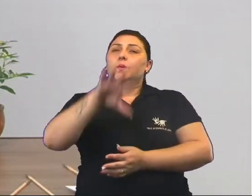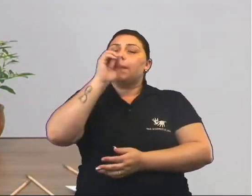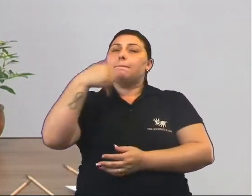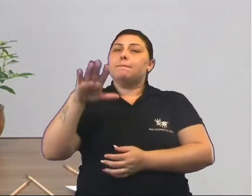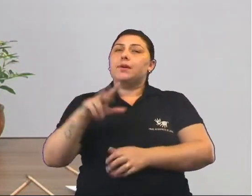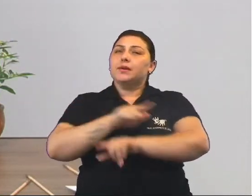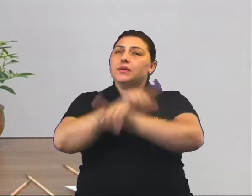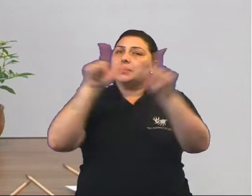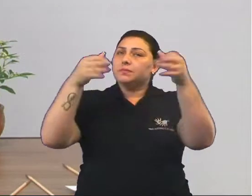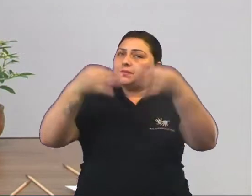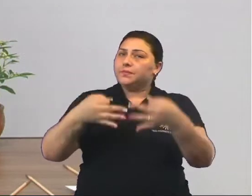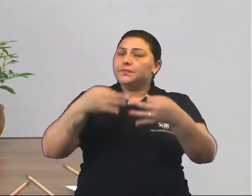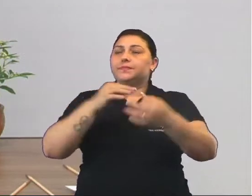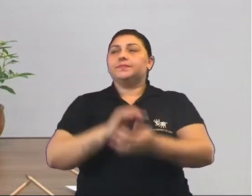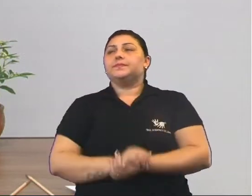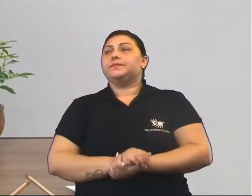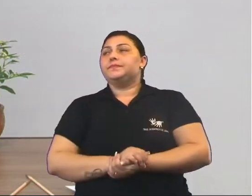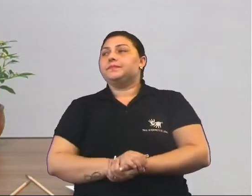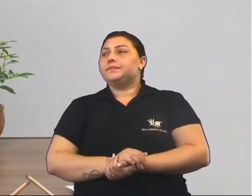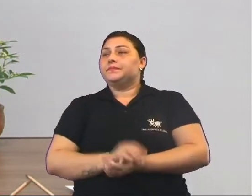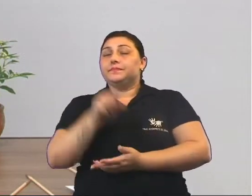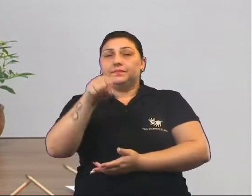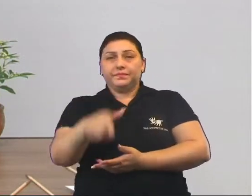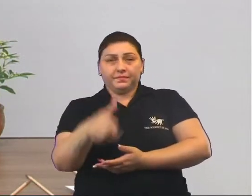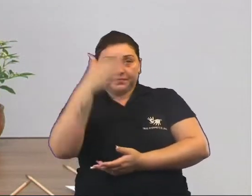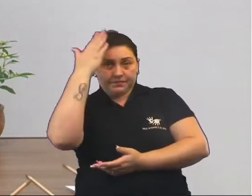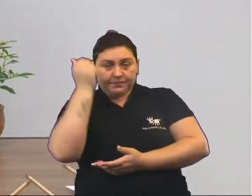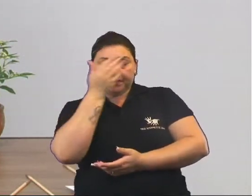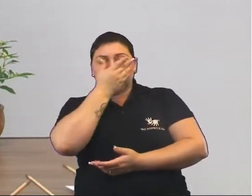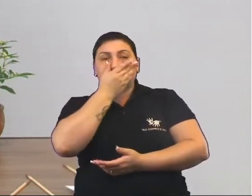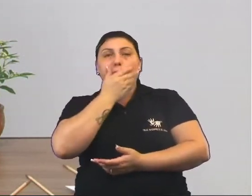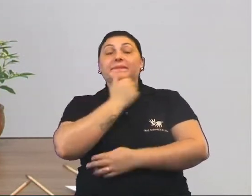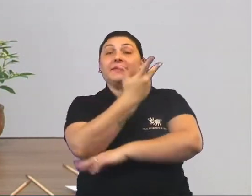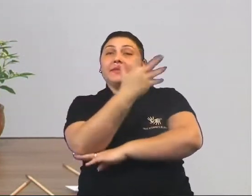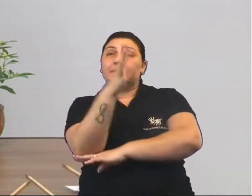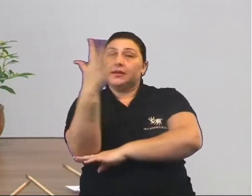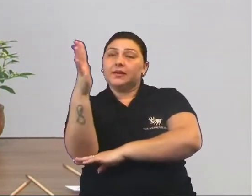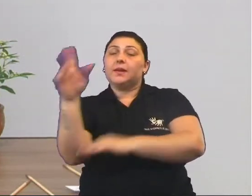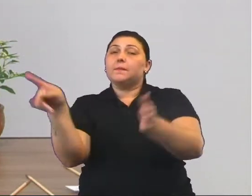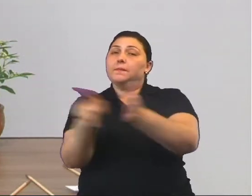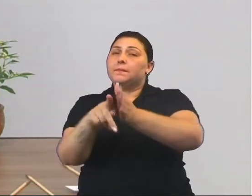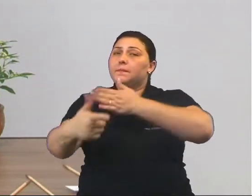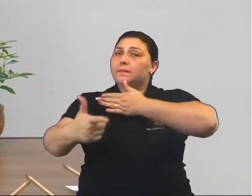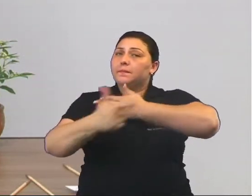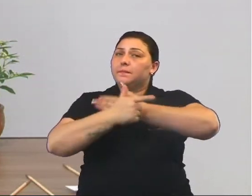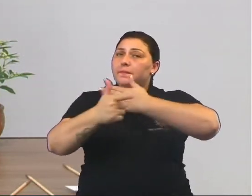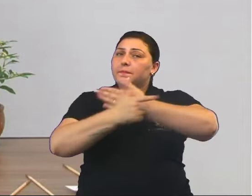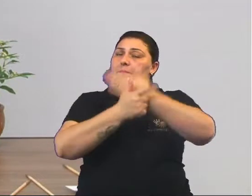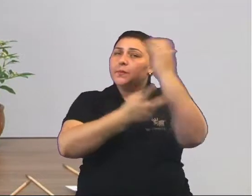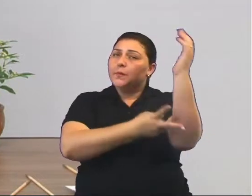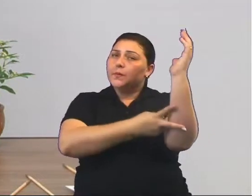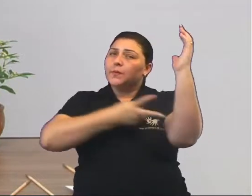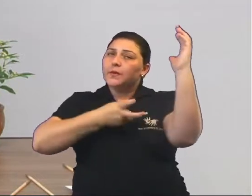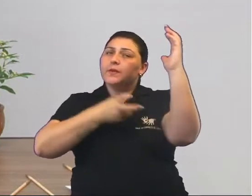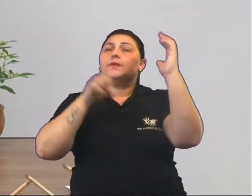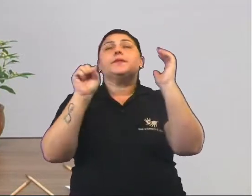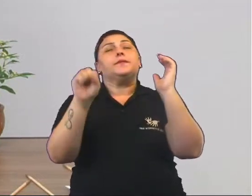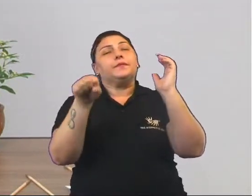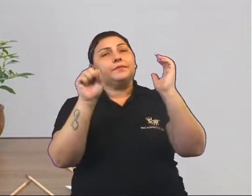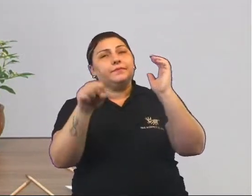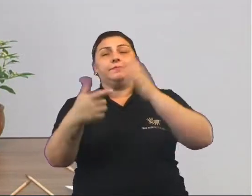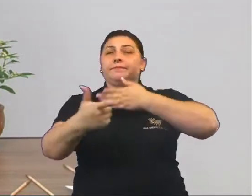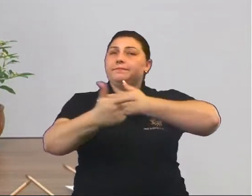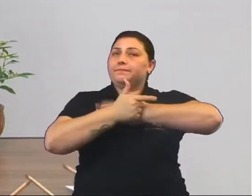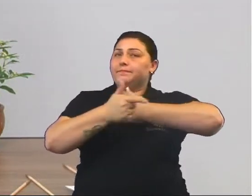limpo, certo? Você sabia que é das plantas que vem o papel? Sim, o papel